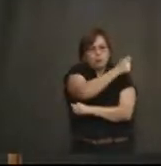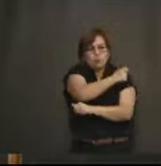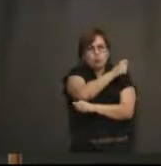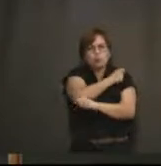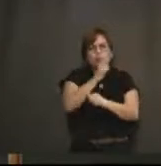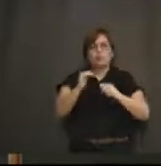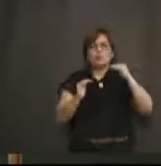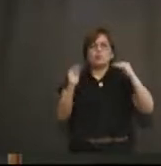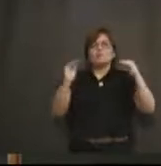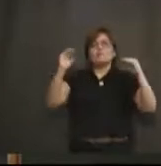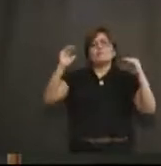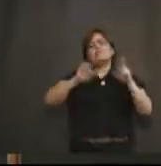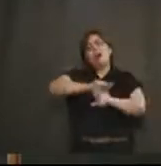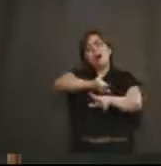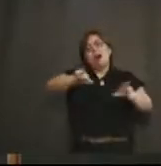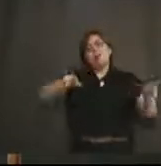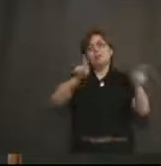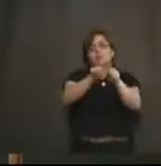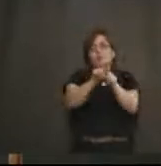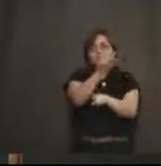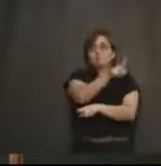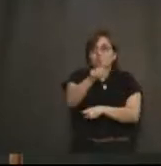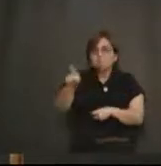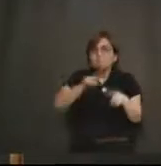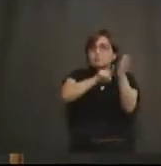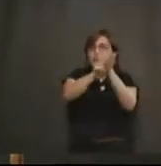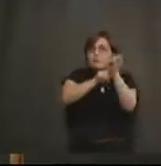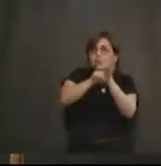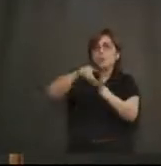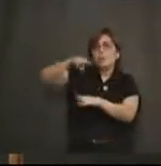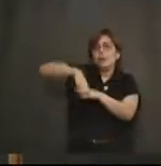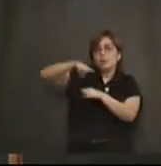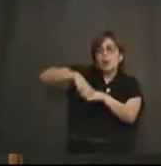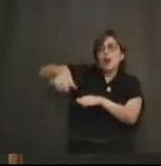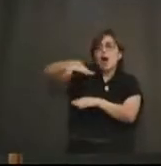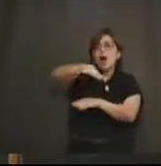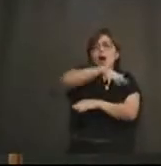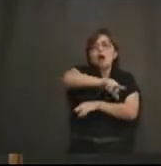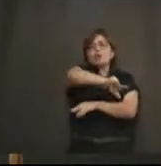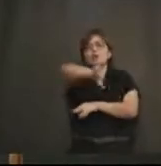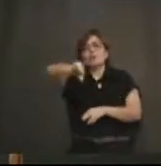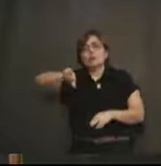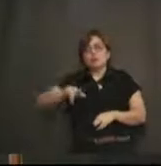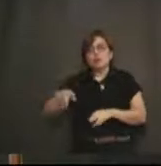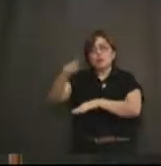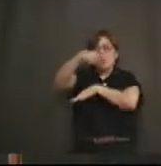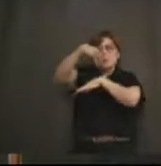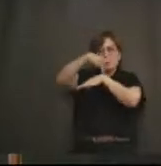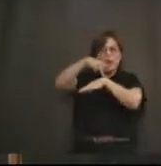de professores e pesquisadores de matemáticas de áreas afins, de todo o território nacional.